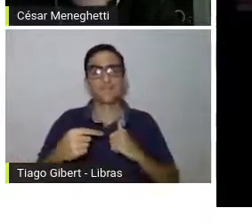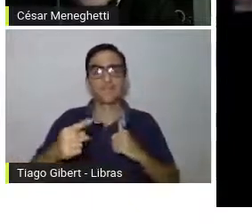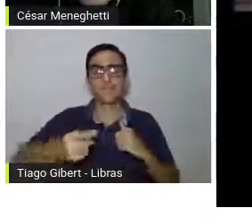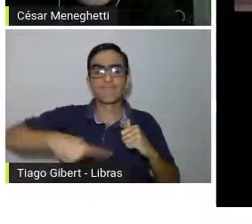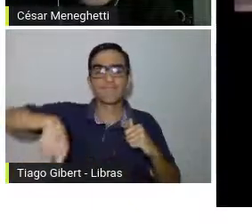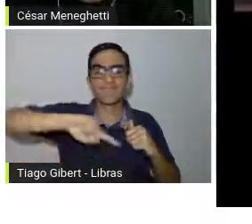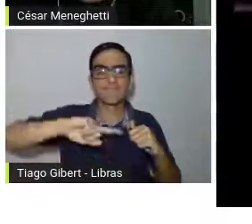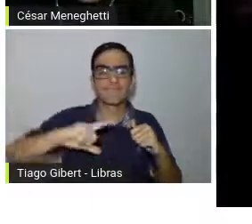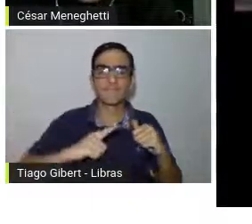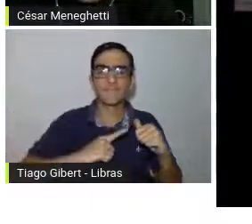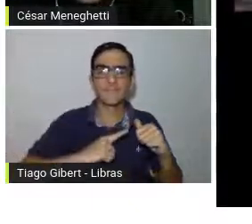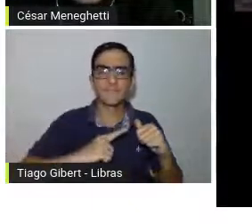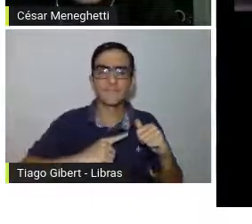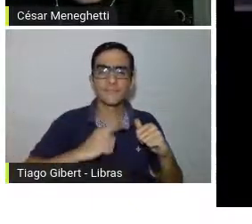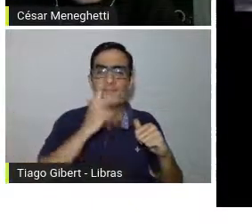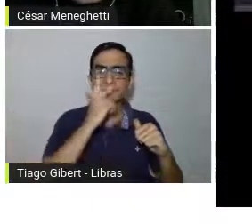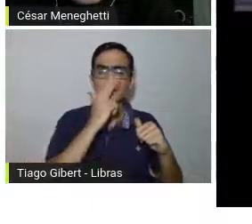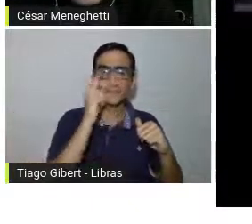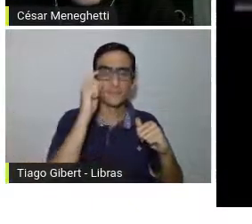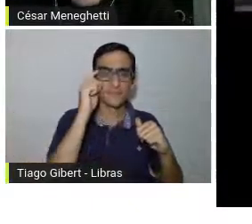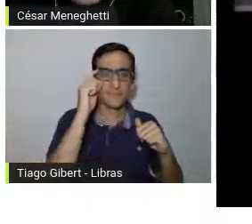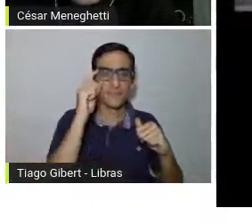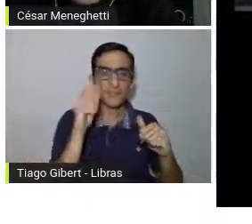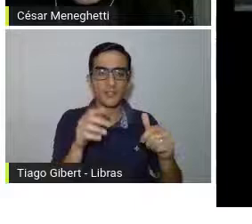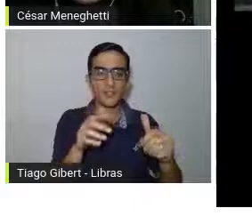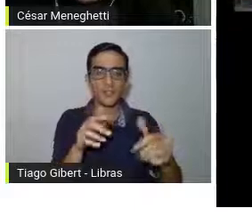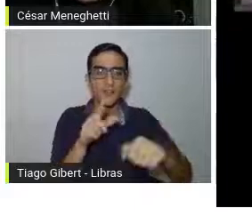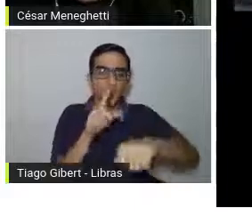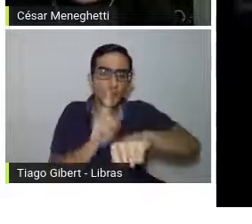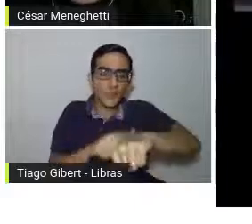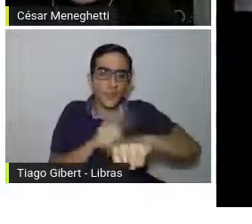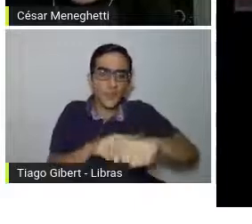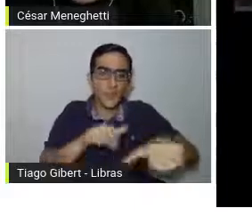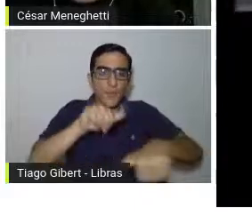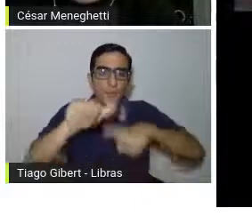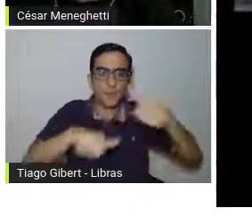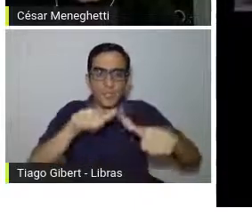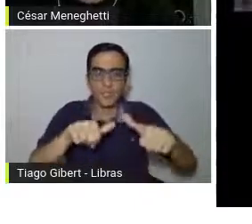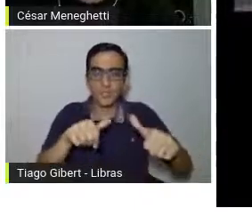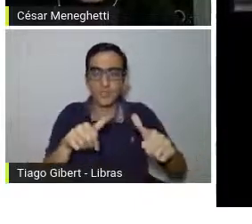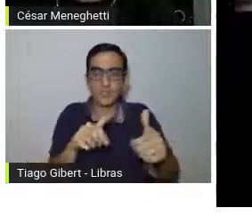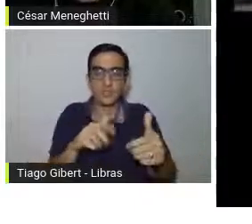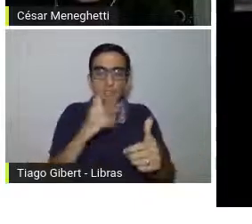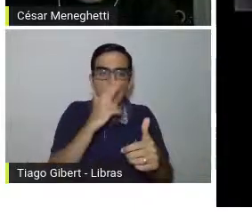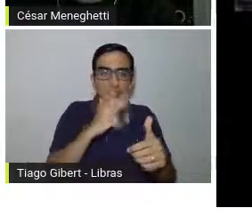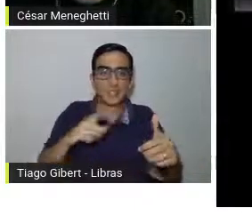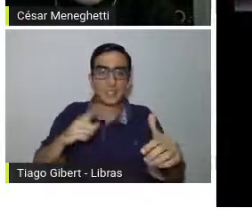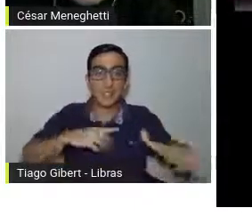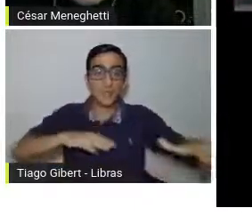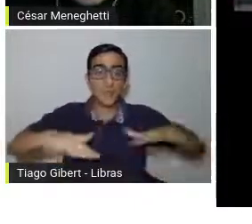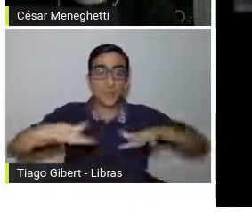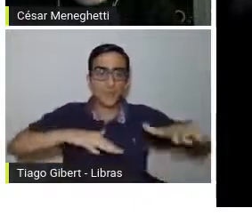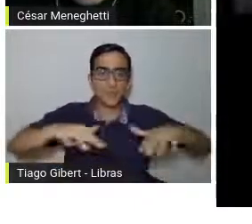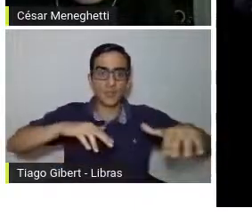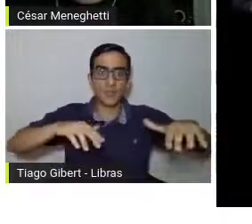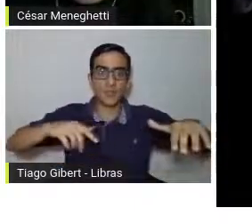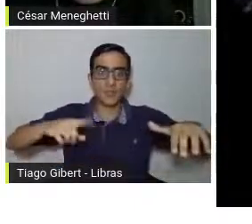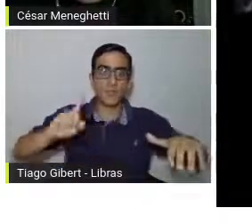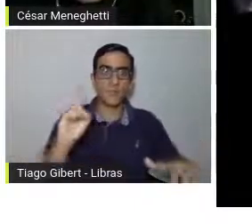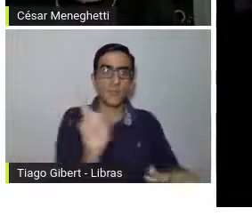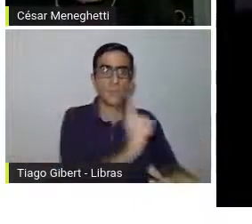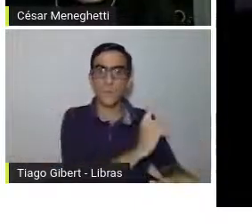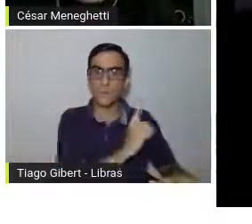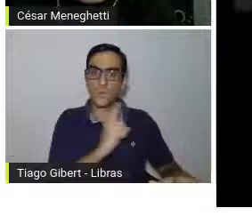Pode ser até uma coisa meio anacronística hoje, essa coisa de você estar em deslocamento pelo mundo o tempo